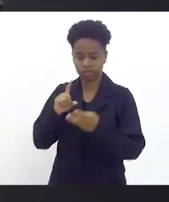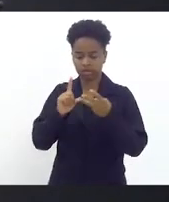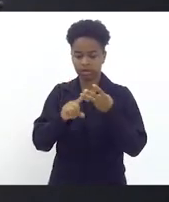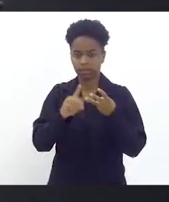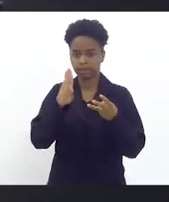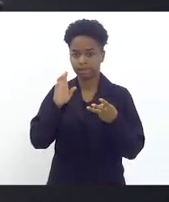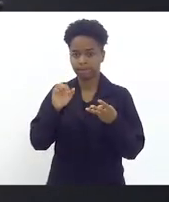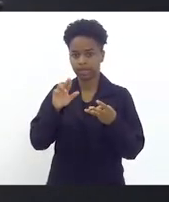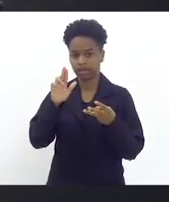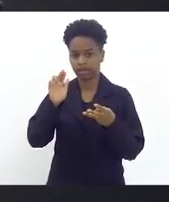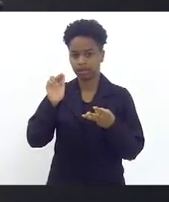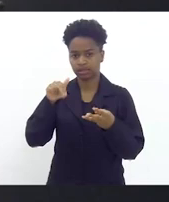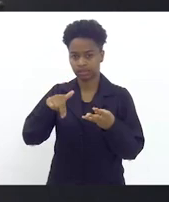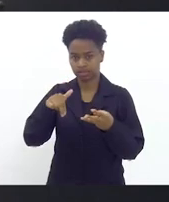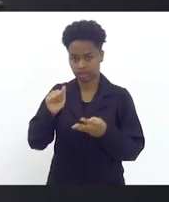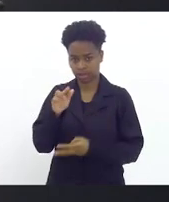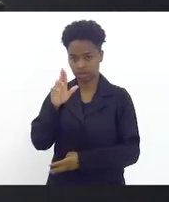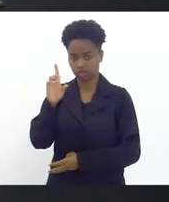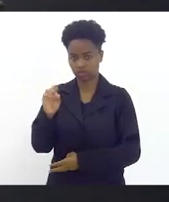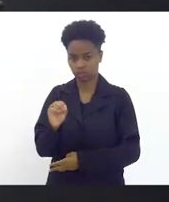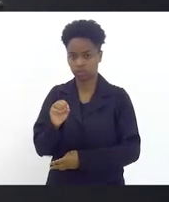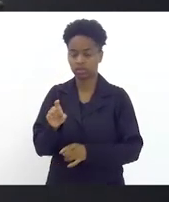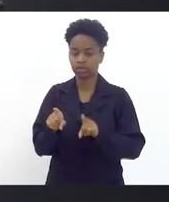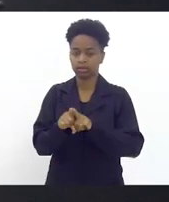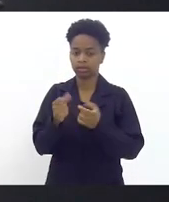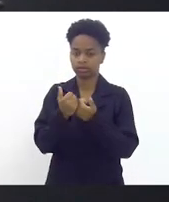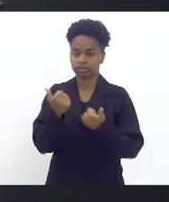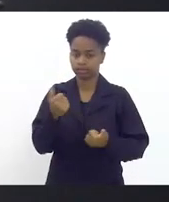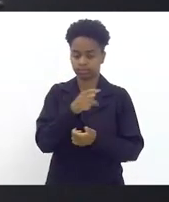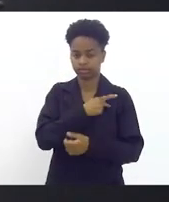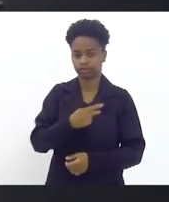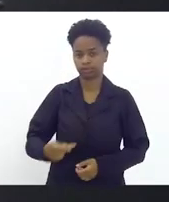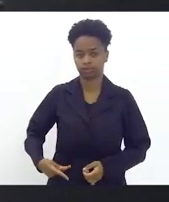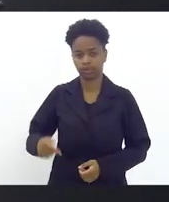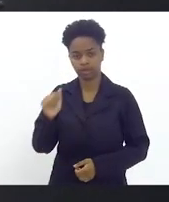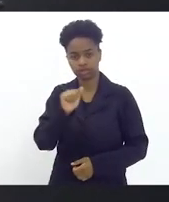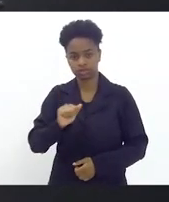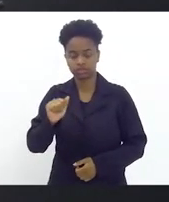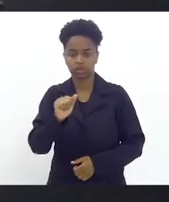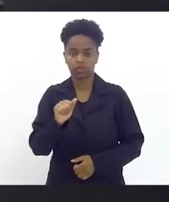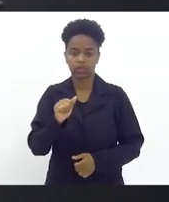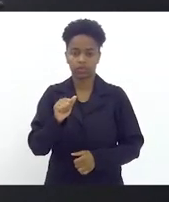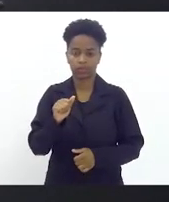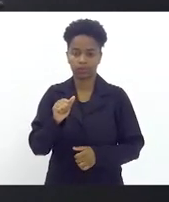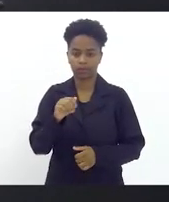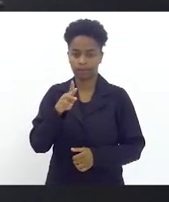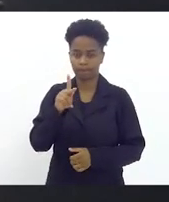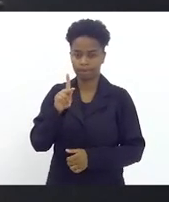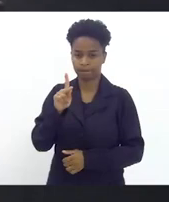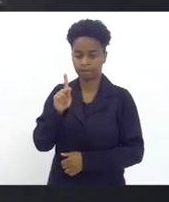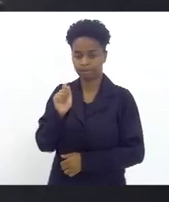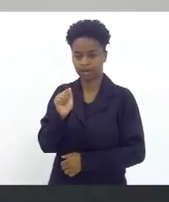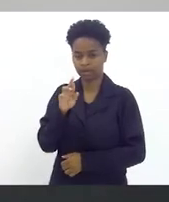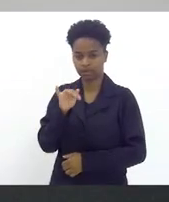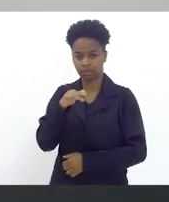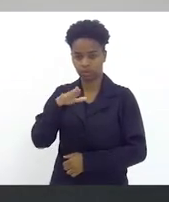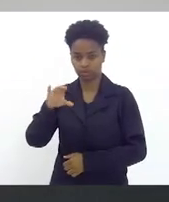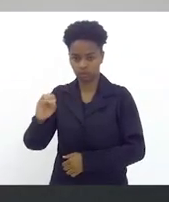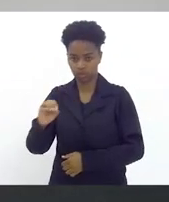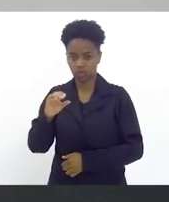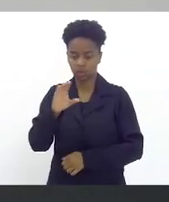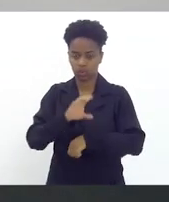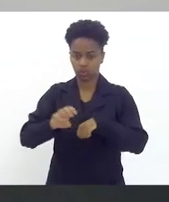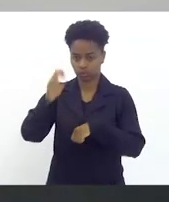né vice-presidente da associação do patrimônio natural tem as rpms